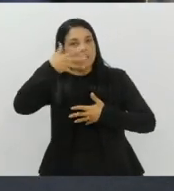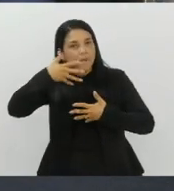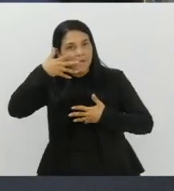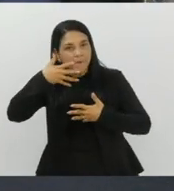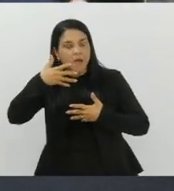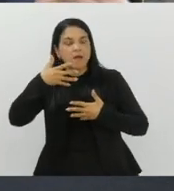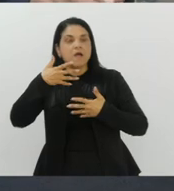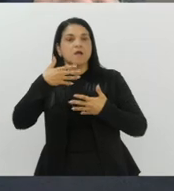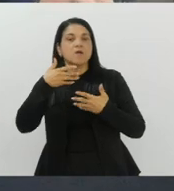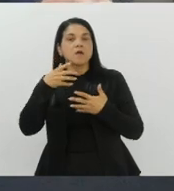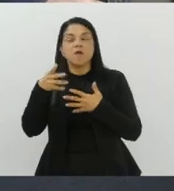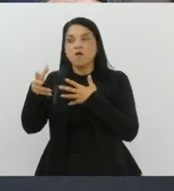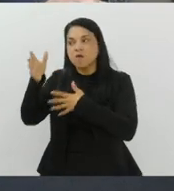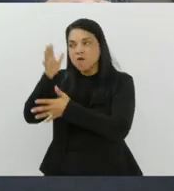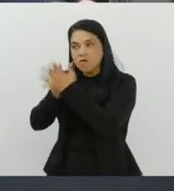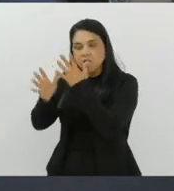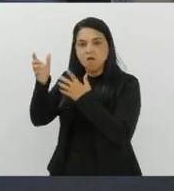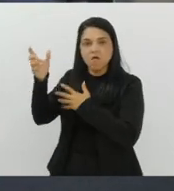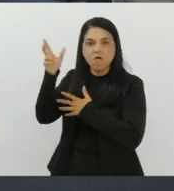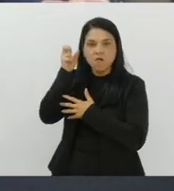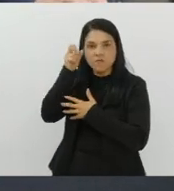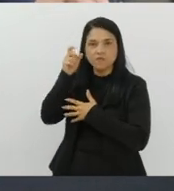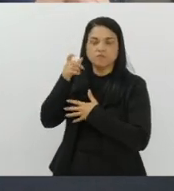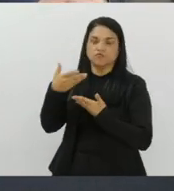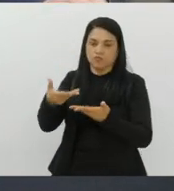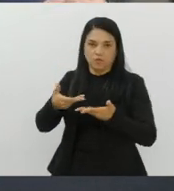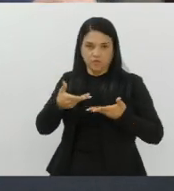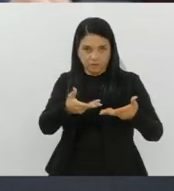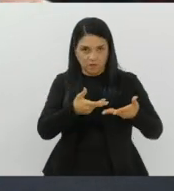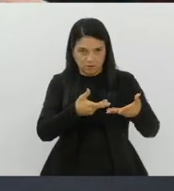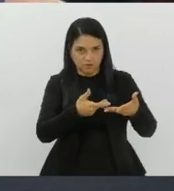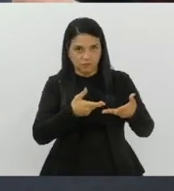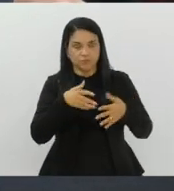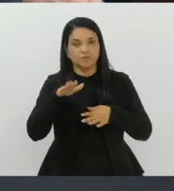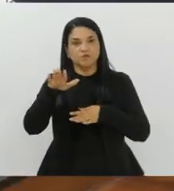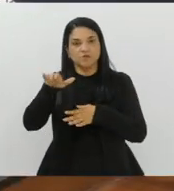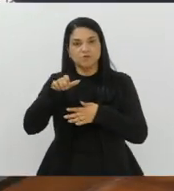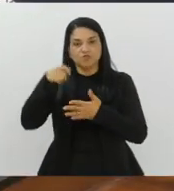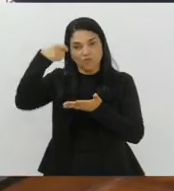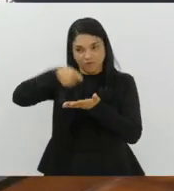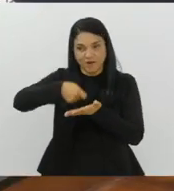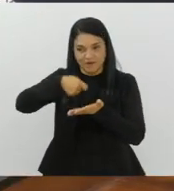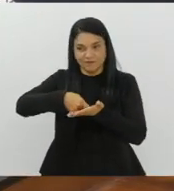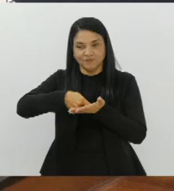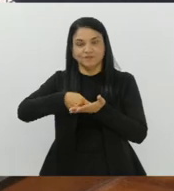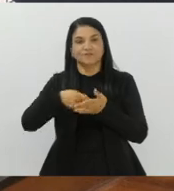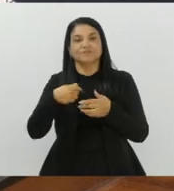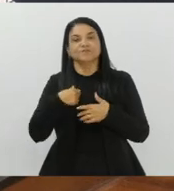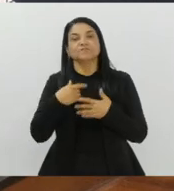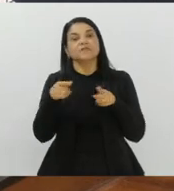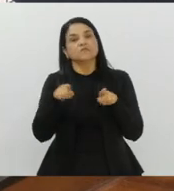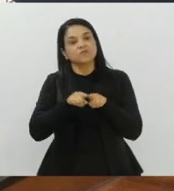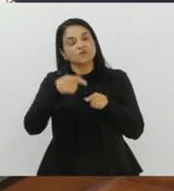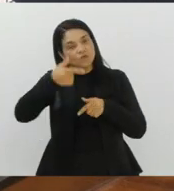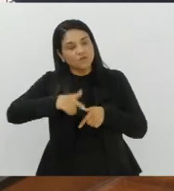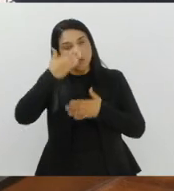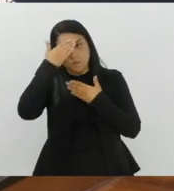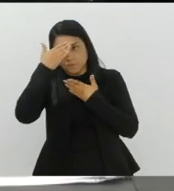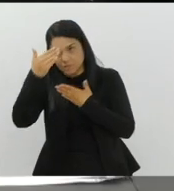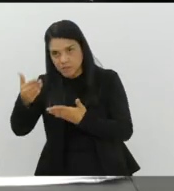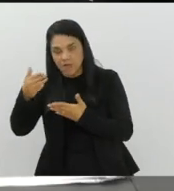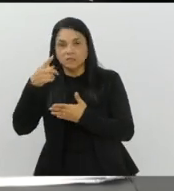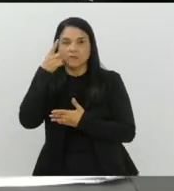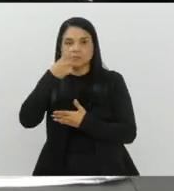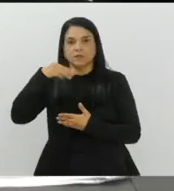convocados, e depois internamente resolver essas questões. Mais uma vez, deputado, obrigado, e dizendo que faz parte, às vezes um